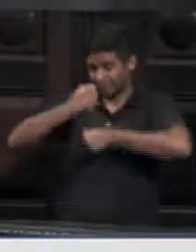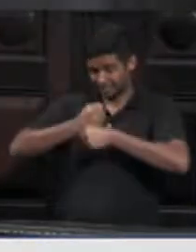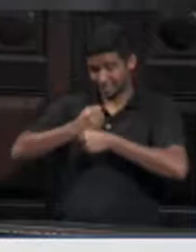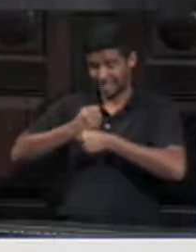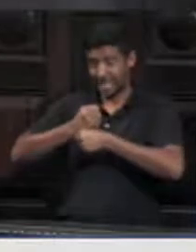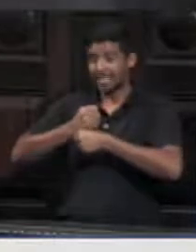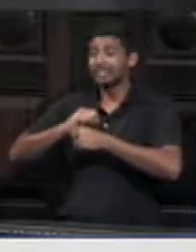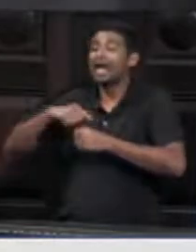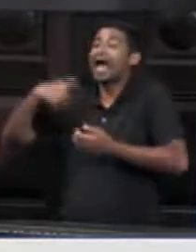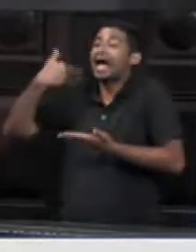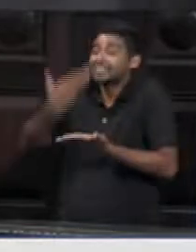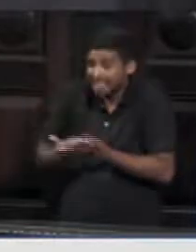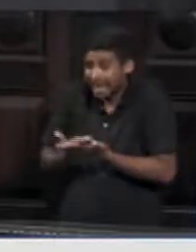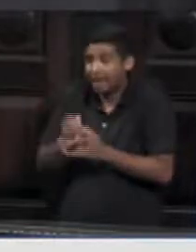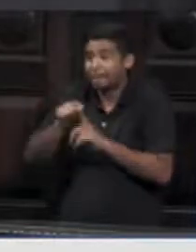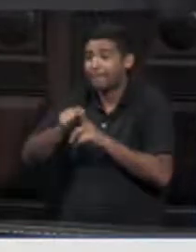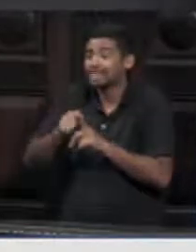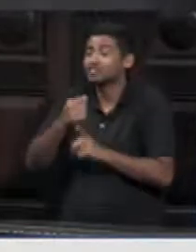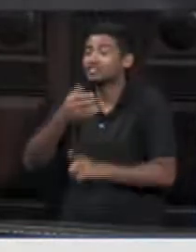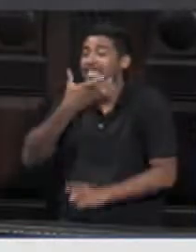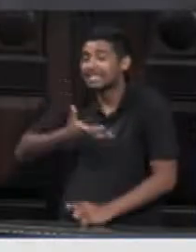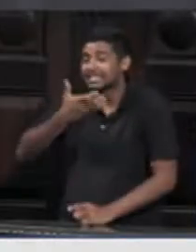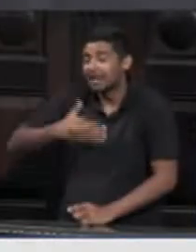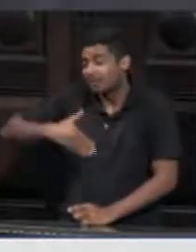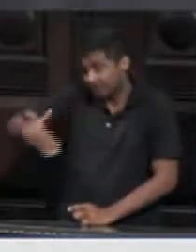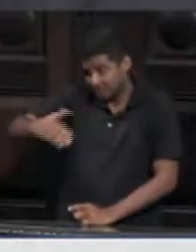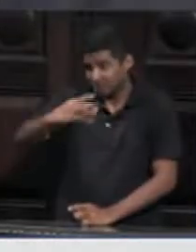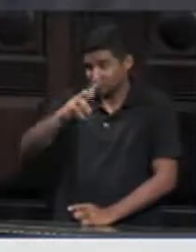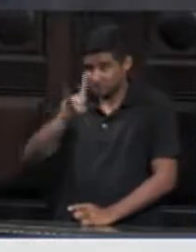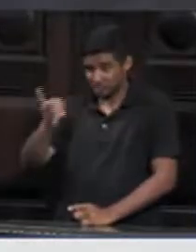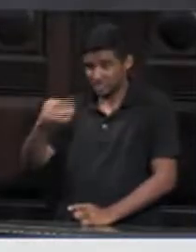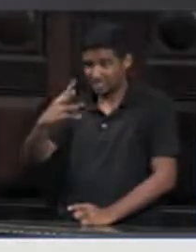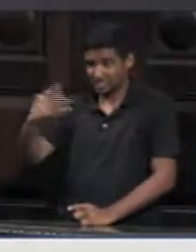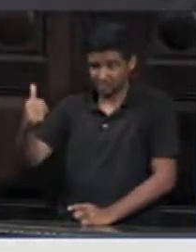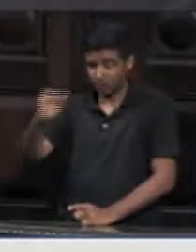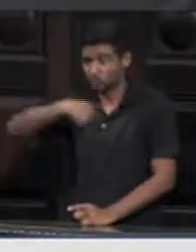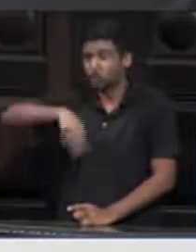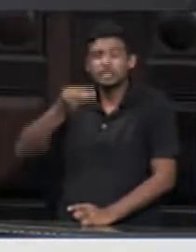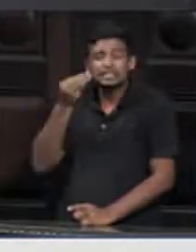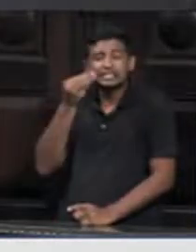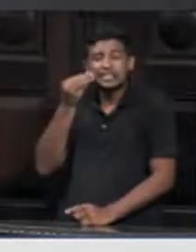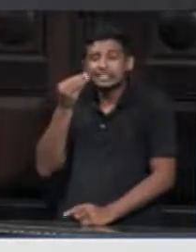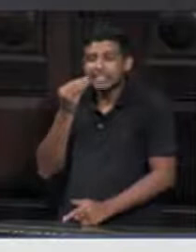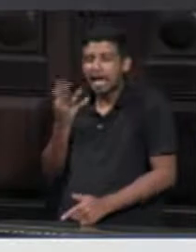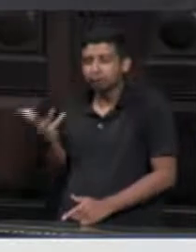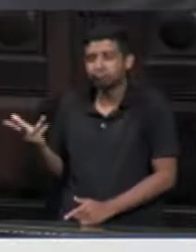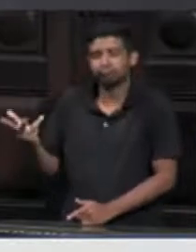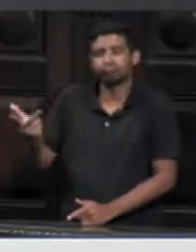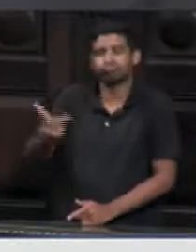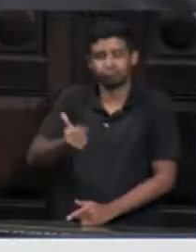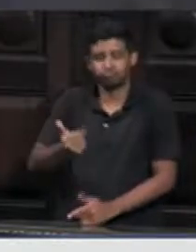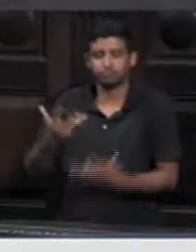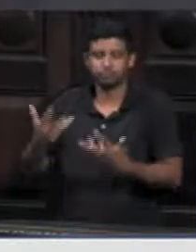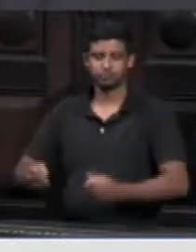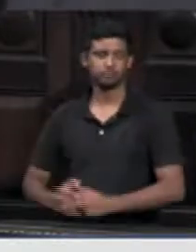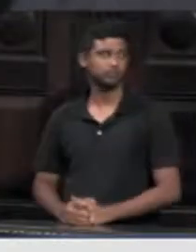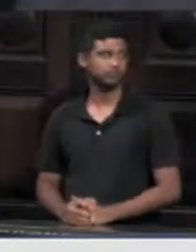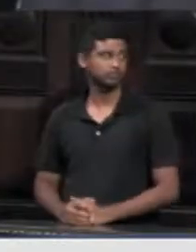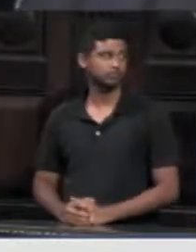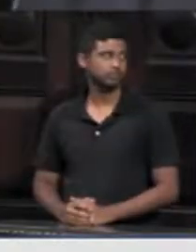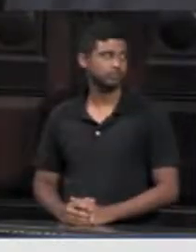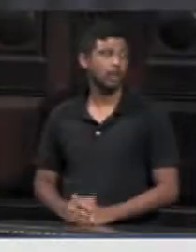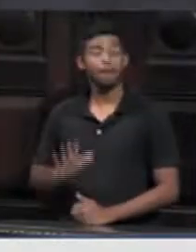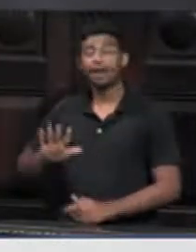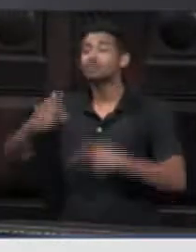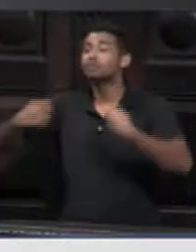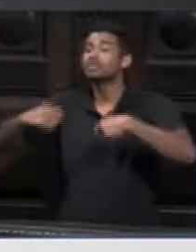aí eu quero cumprir o que a gente apalavrou, como também na questão das agências, da unificação. É claro, porque nós vamos precisar ter 36